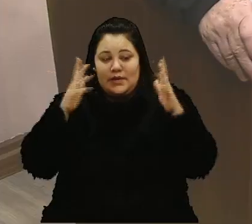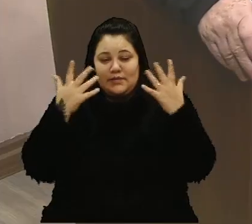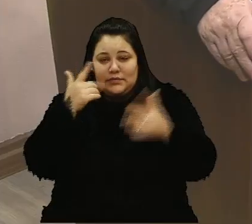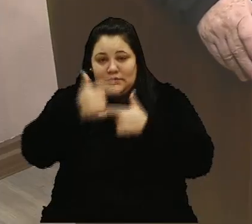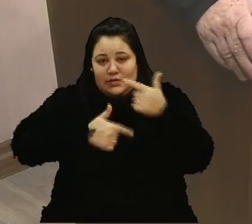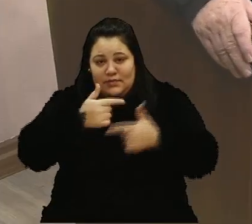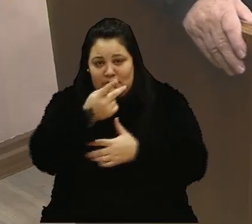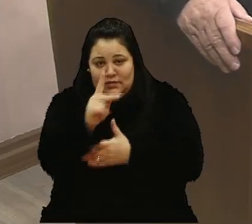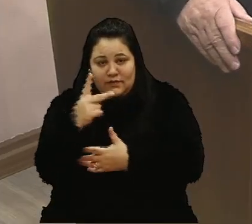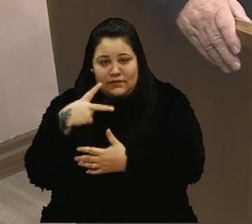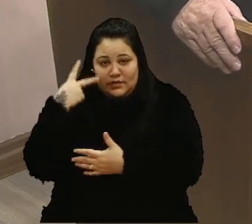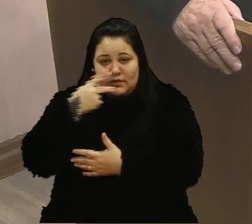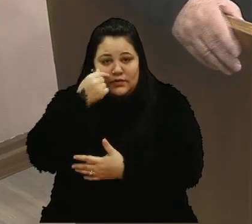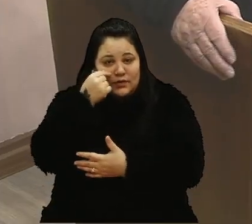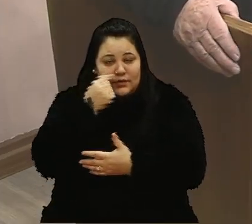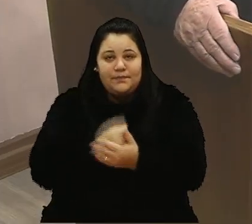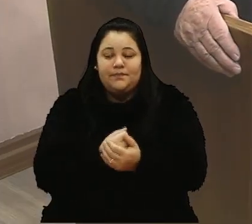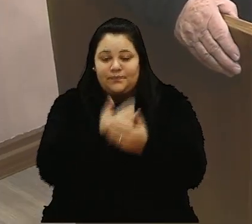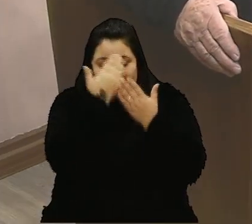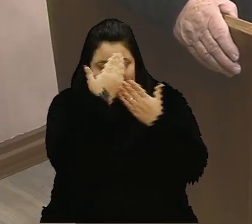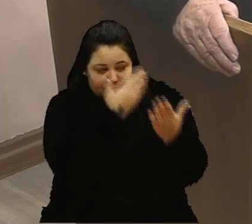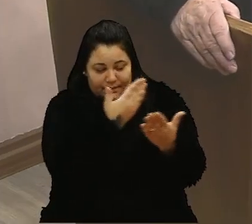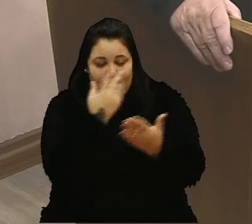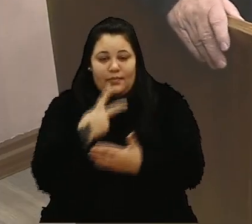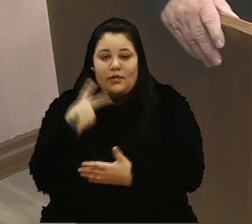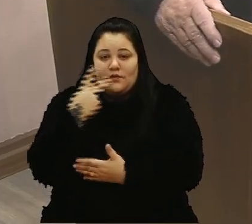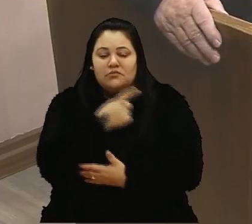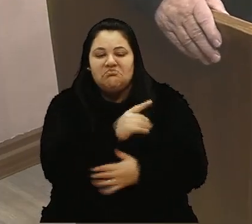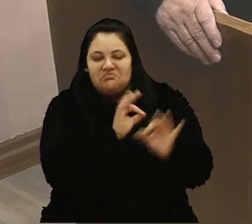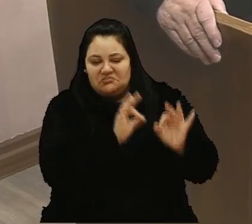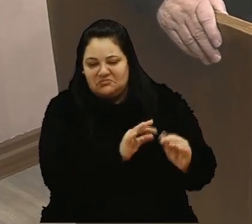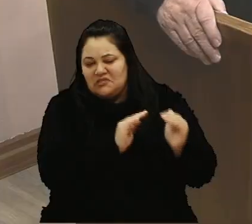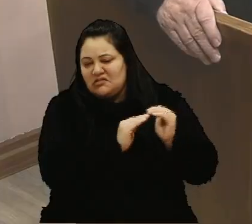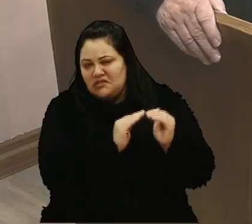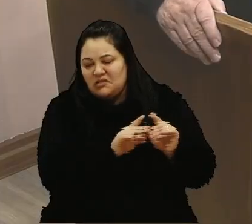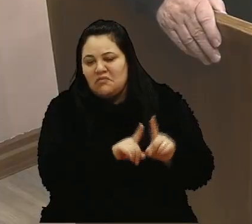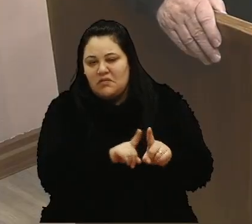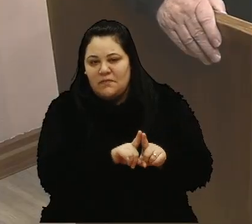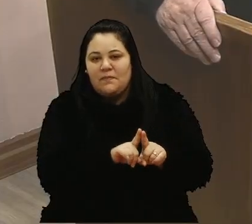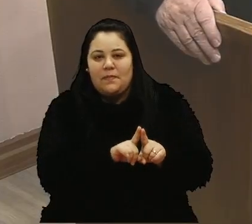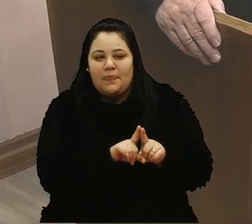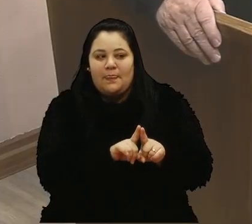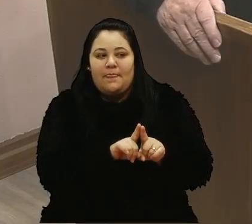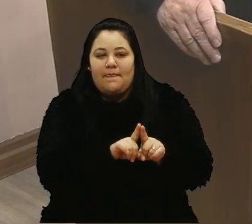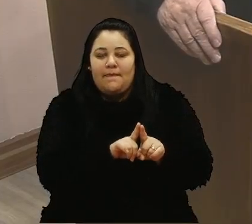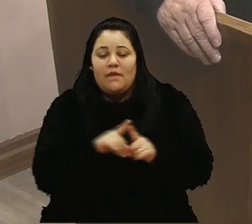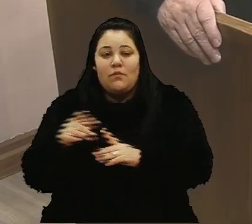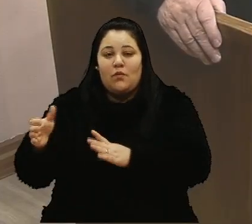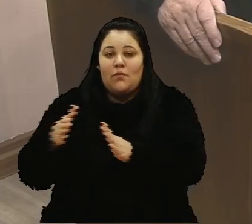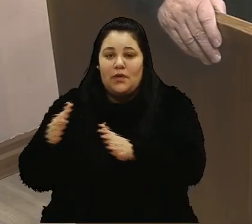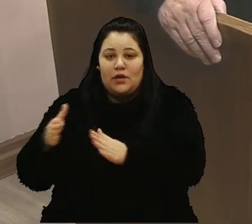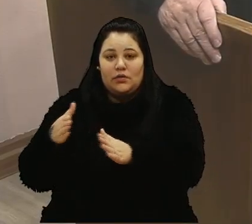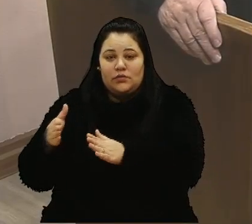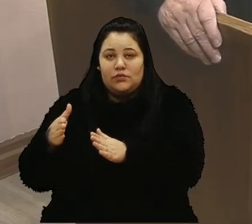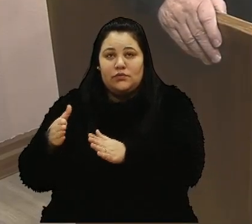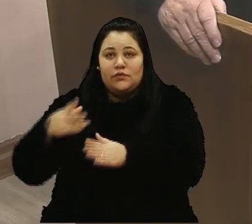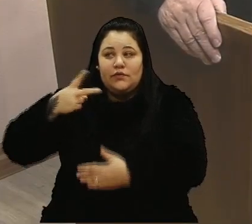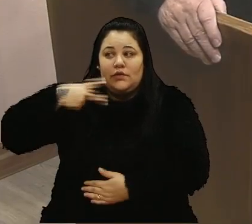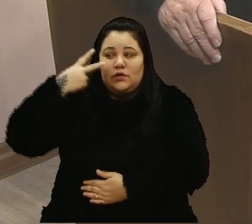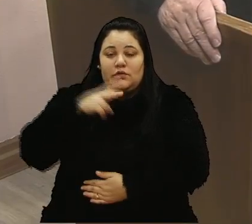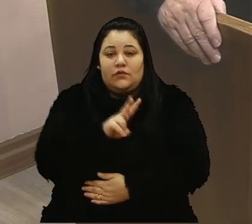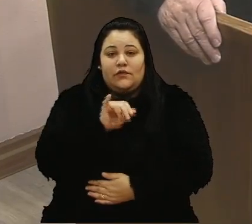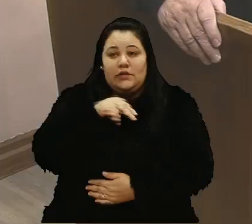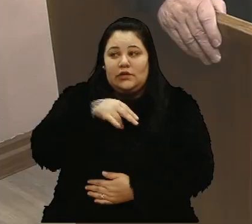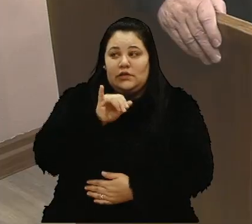Eloy. Obrigado, vereadora. De fato, você tem toda a razão. À época, o vereador Vinícius